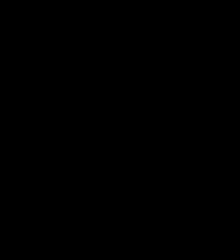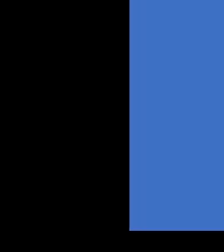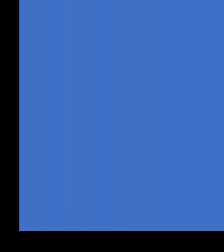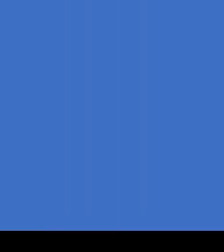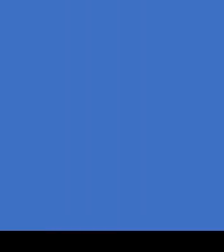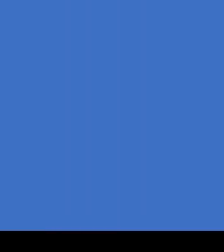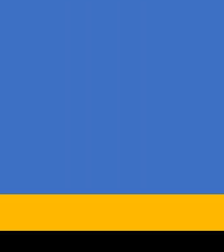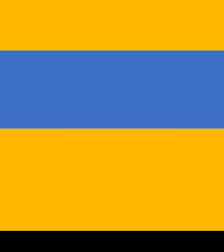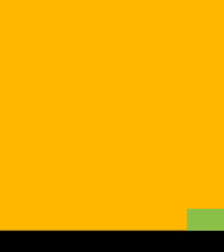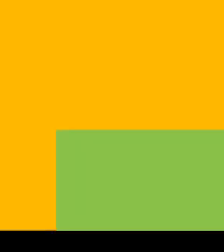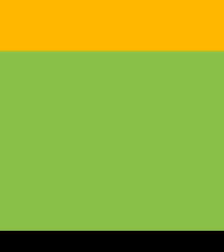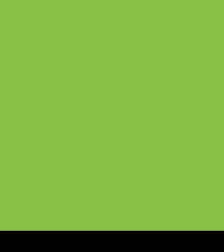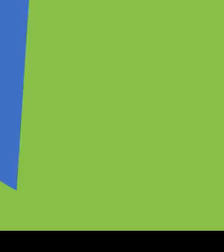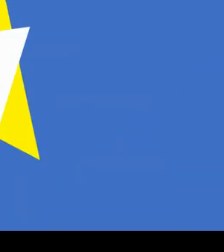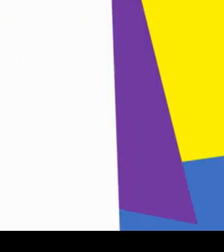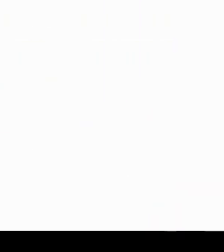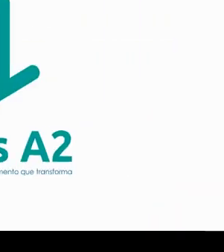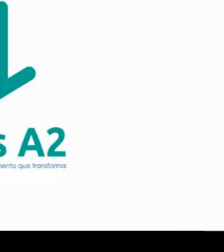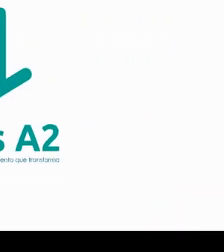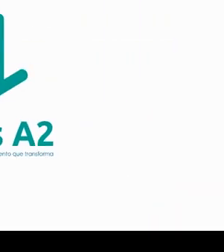Tchau. Tchau.